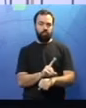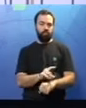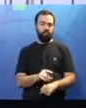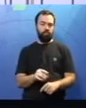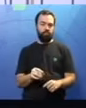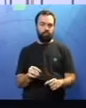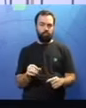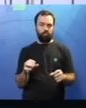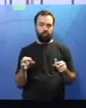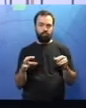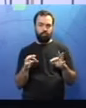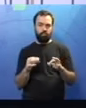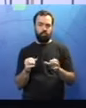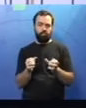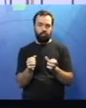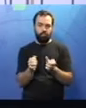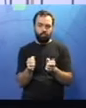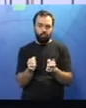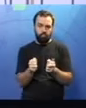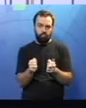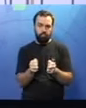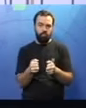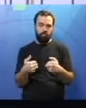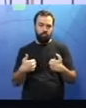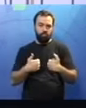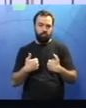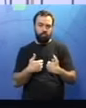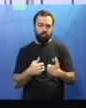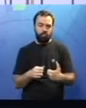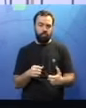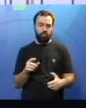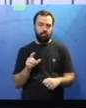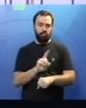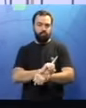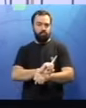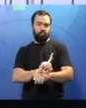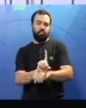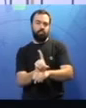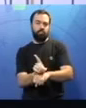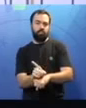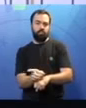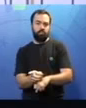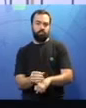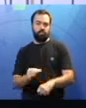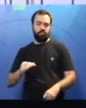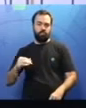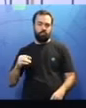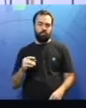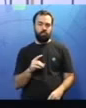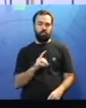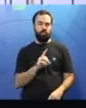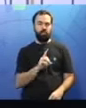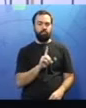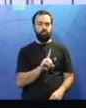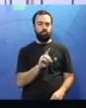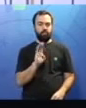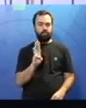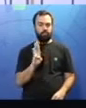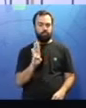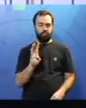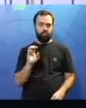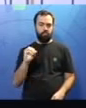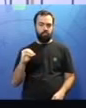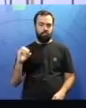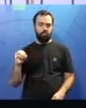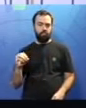as partículas do líquido elas são mais próximas, a velocidade na água vai ser de 1.400 metros